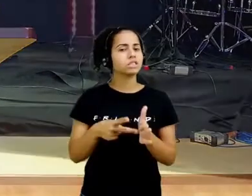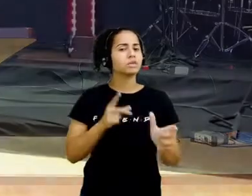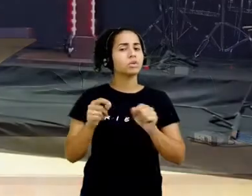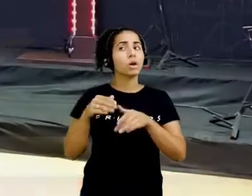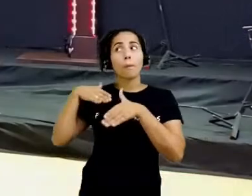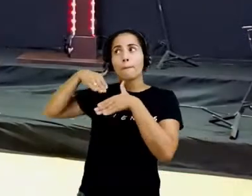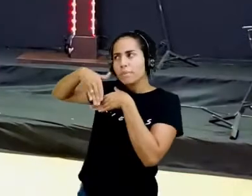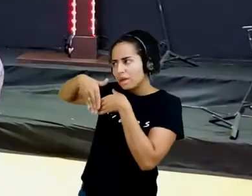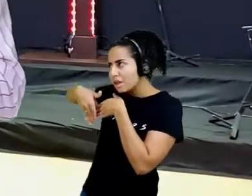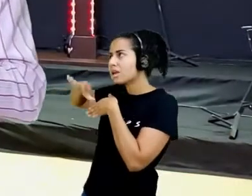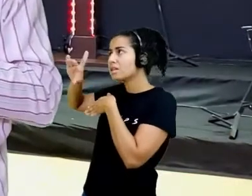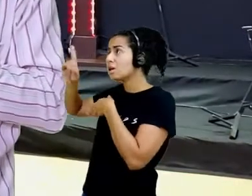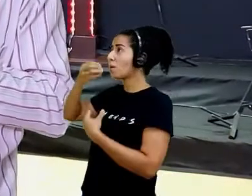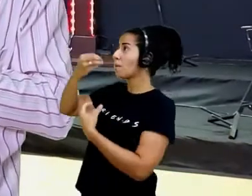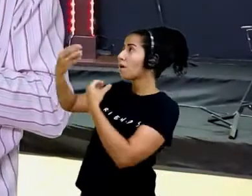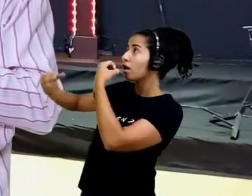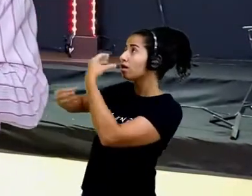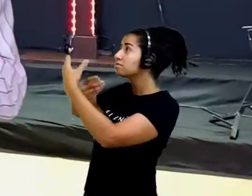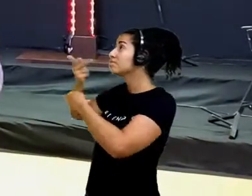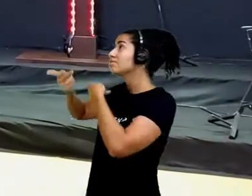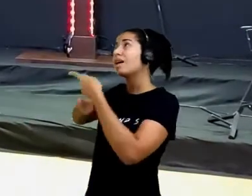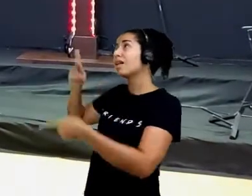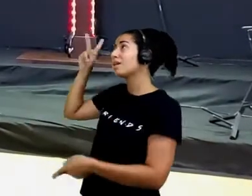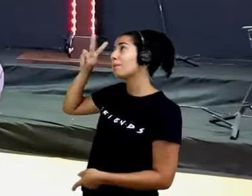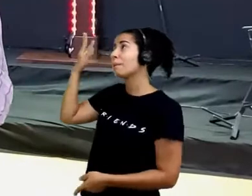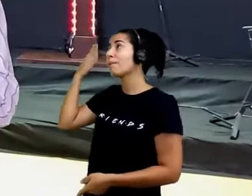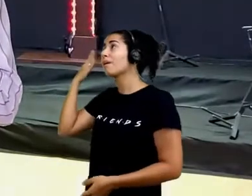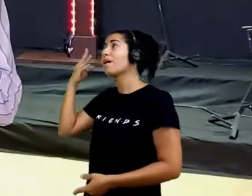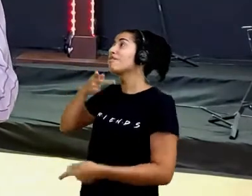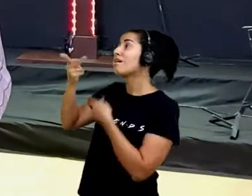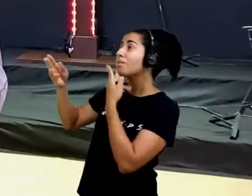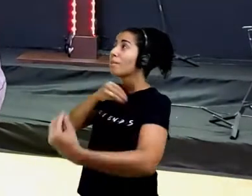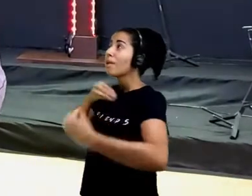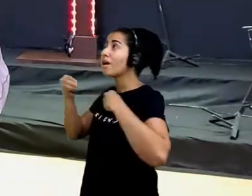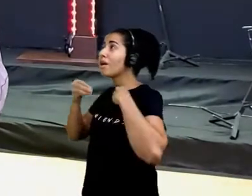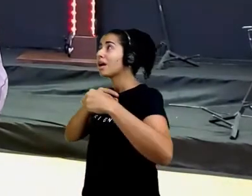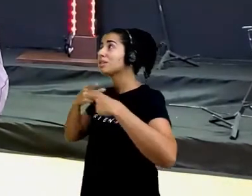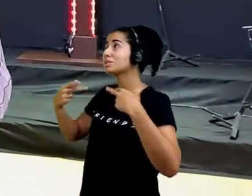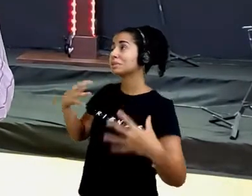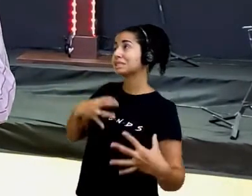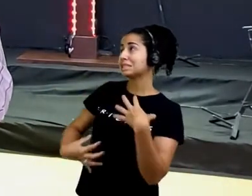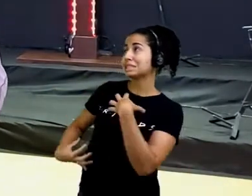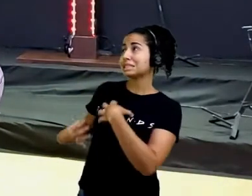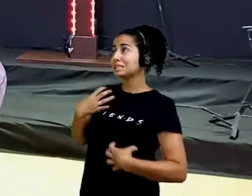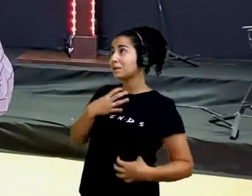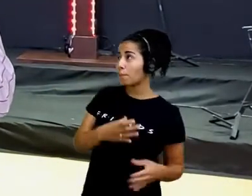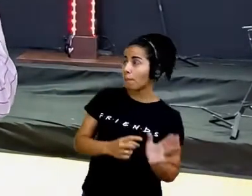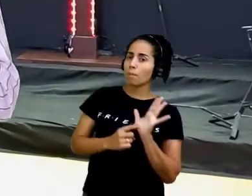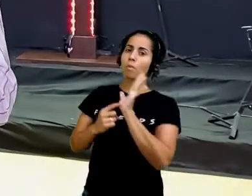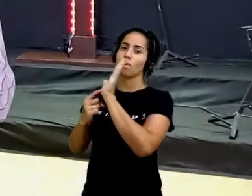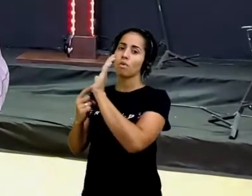nossos pecados, conte a sua história, conte o seu passado, o seu presente, o que tem lhe inquietado,